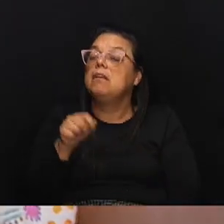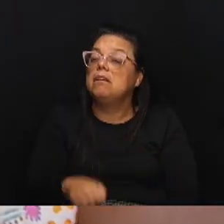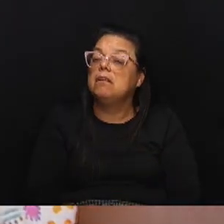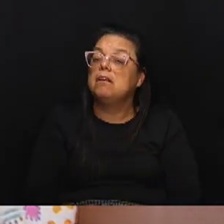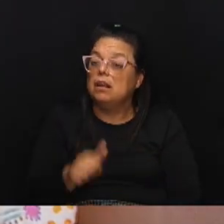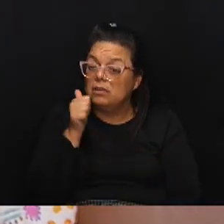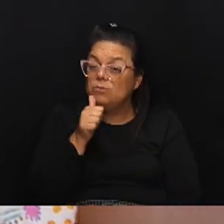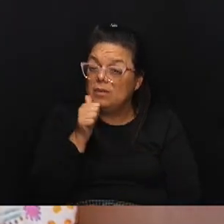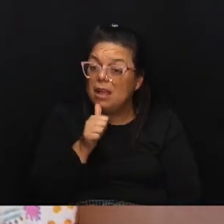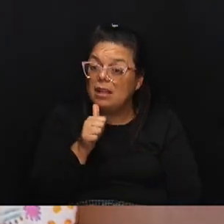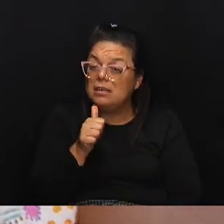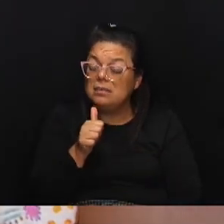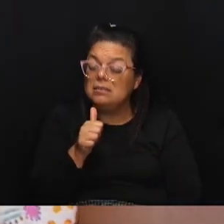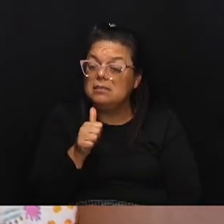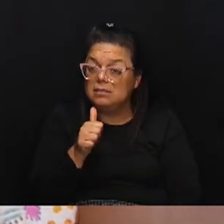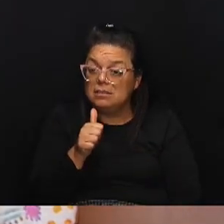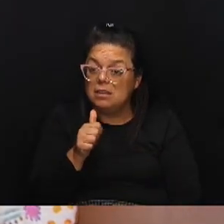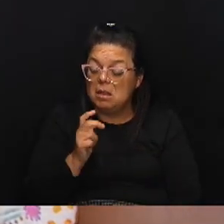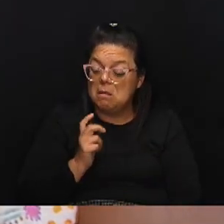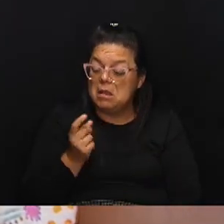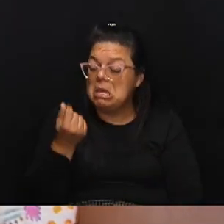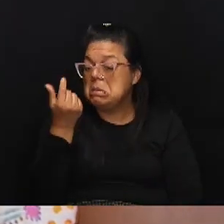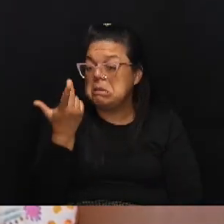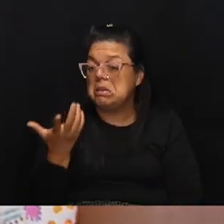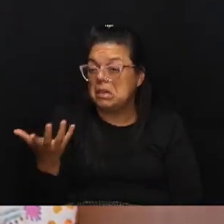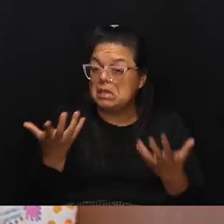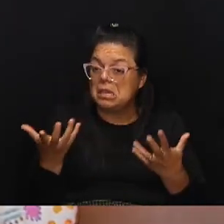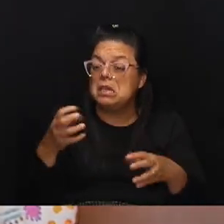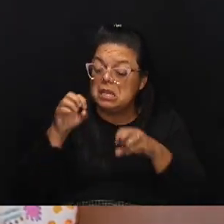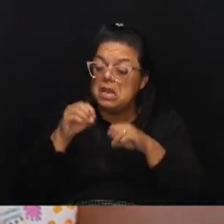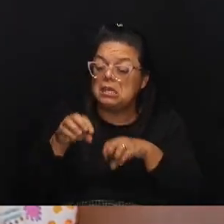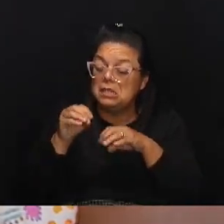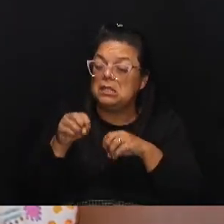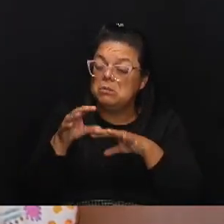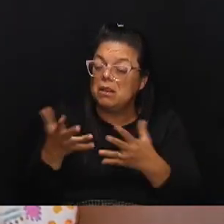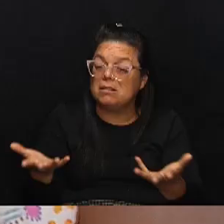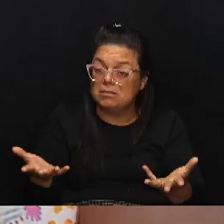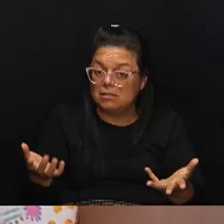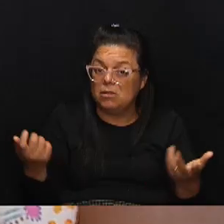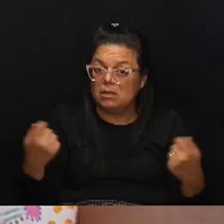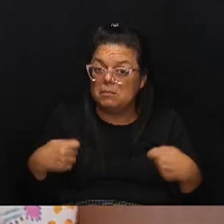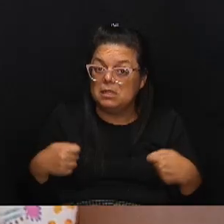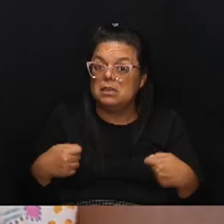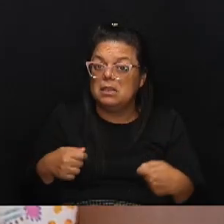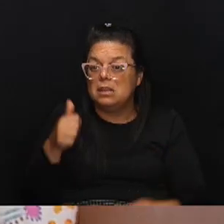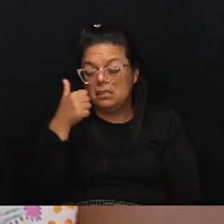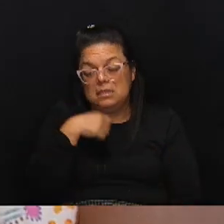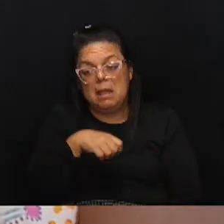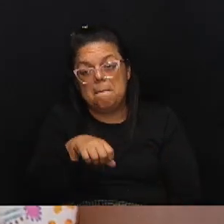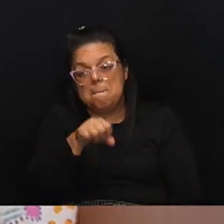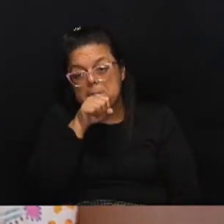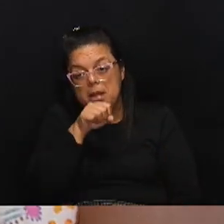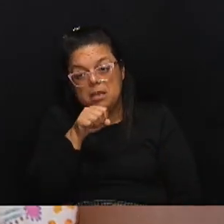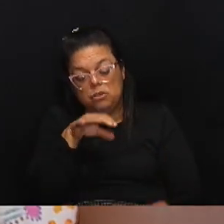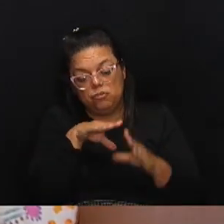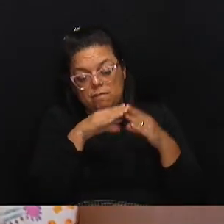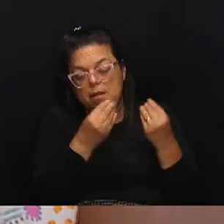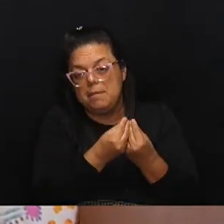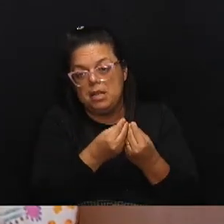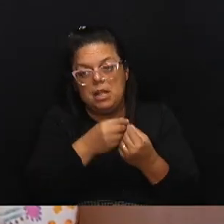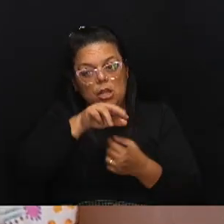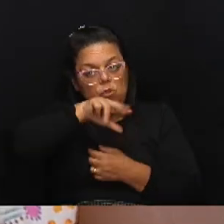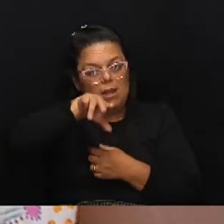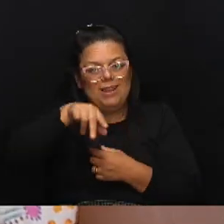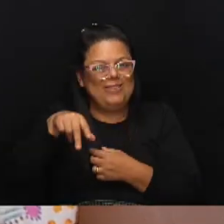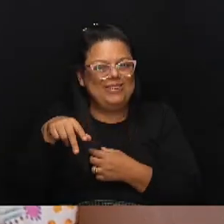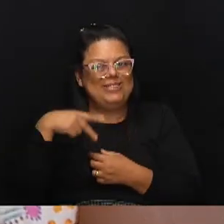né, brancas, que precisam ter essa educação mais esmerada para serem mães de família, não para serem